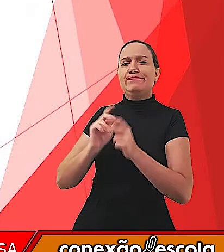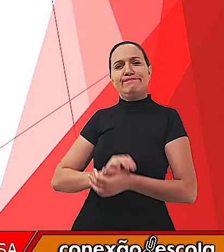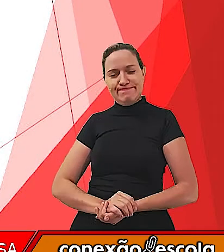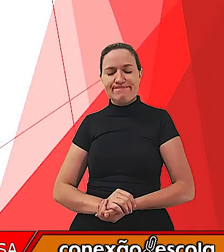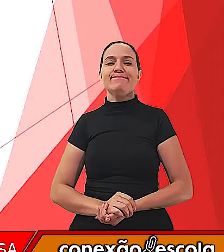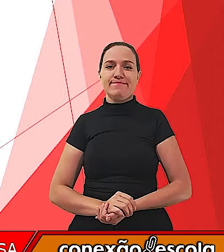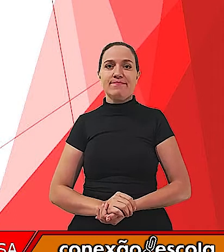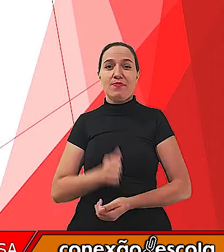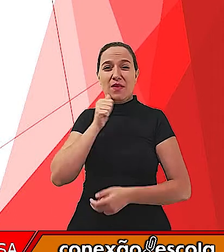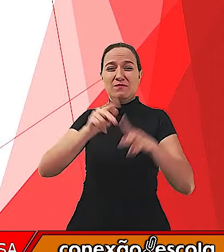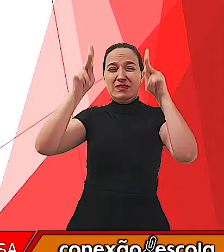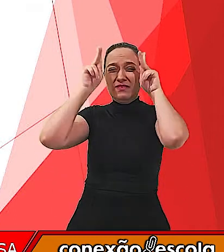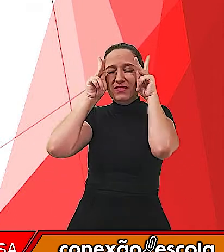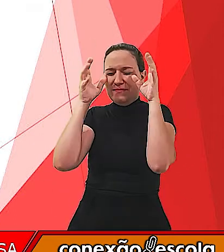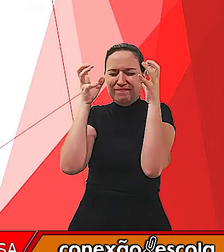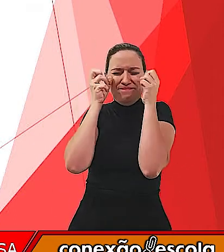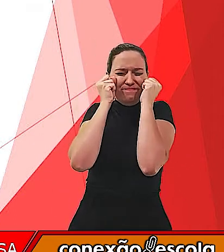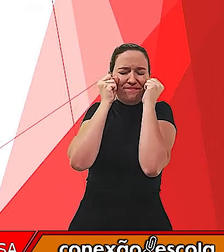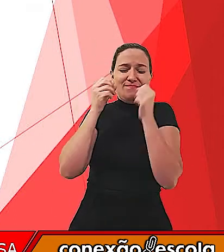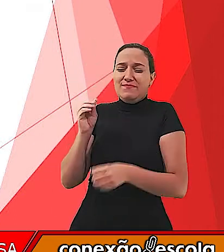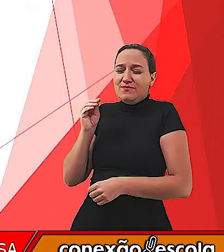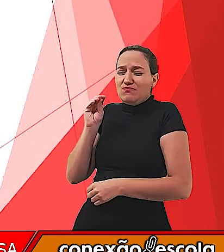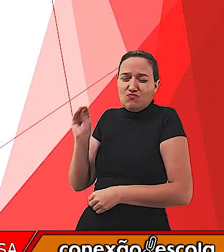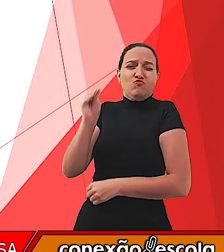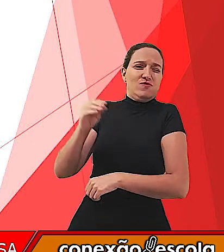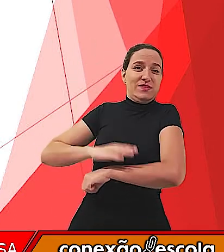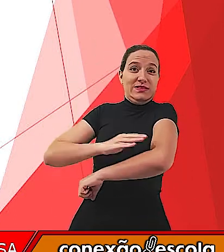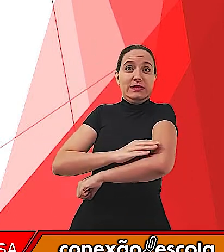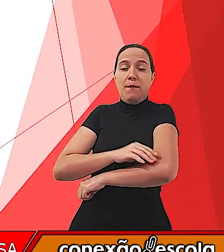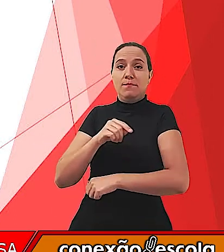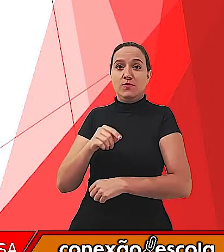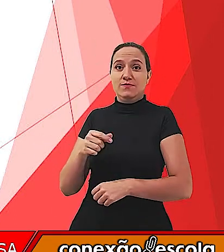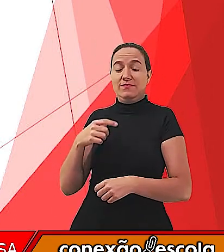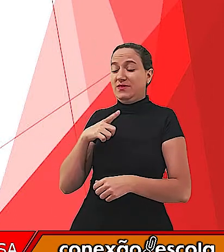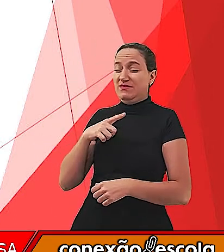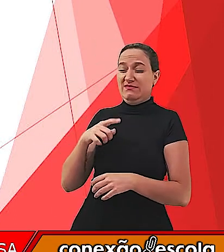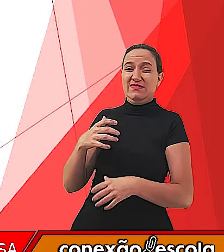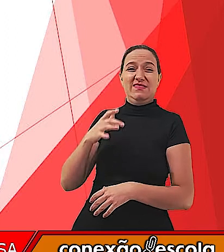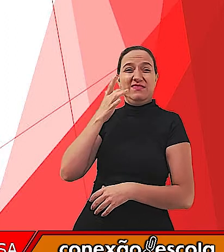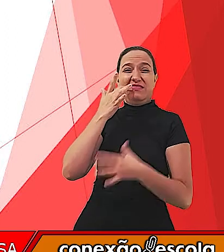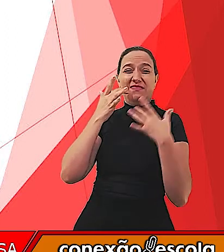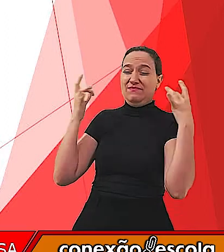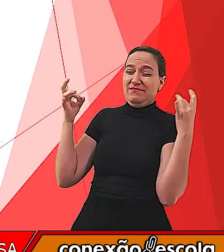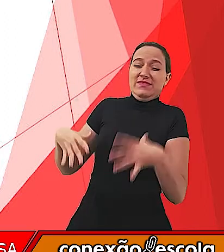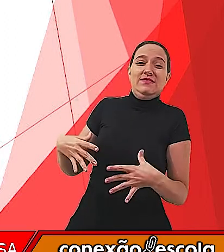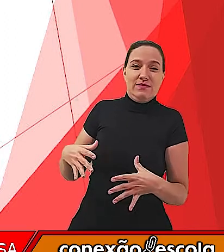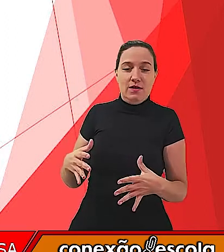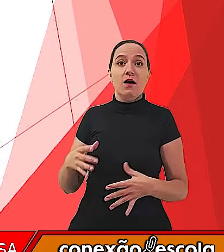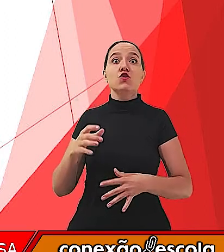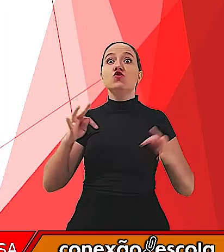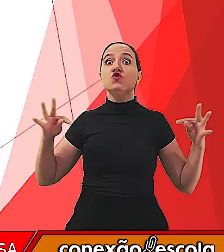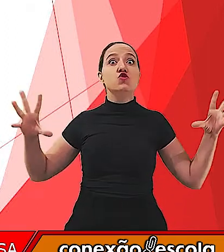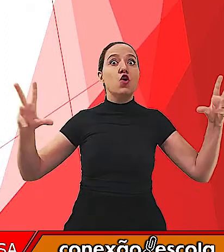A princesa fechou os olhos e deu um beijo no sapo, que logo pulou ao chão. Diante dos olhos de